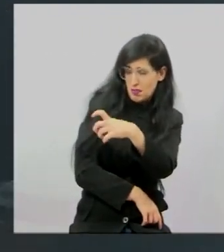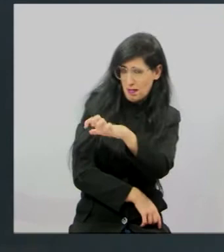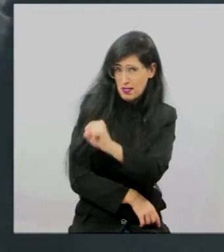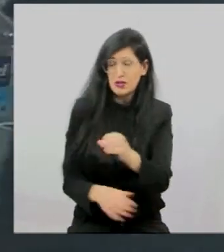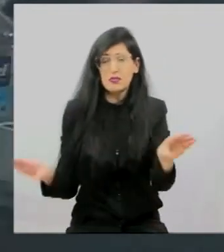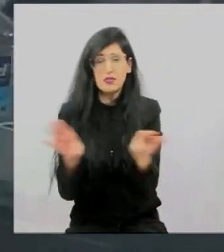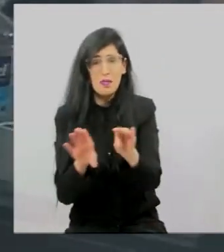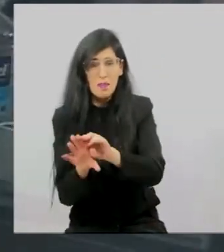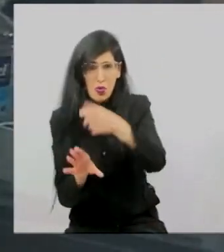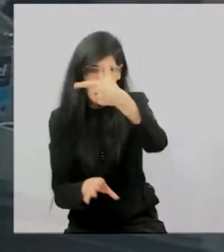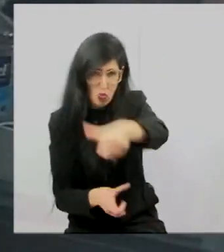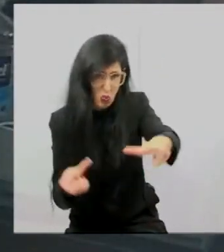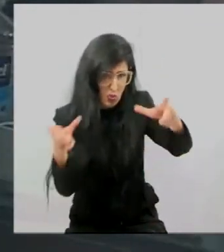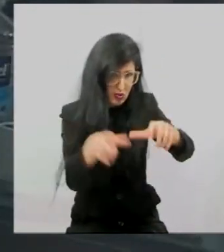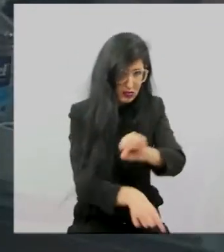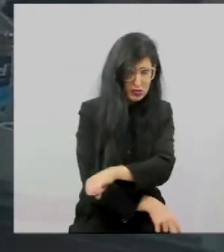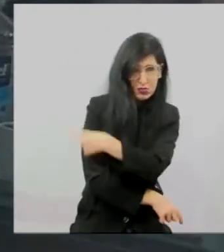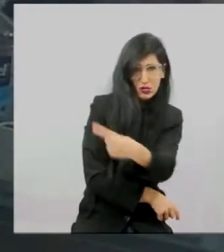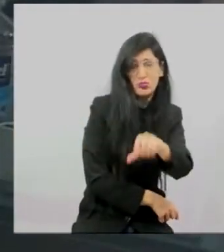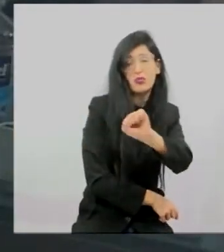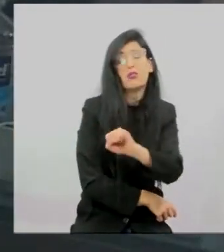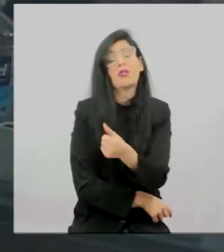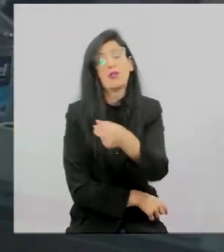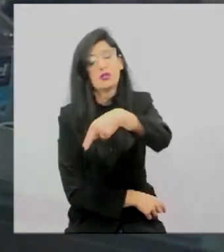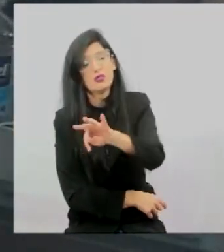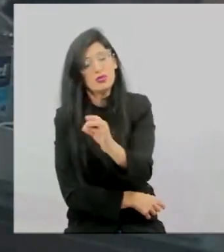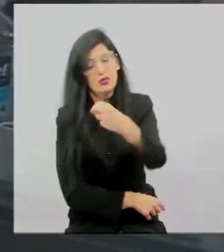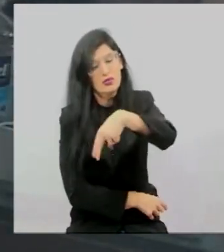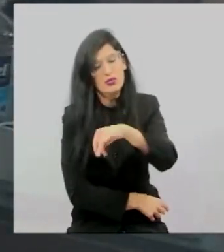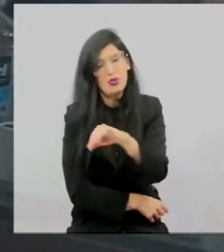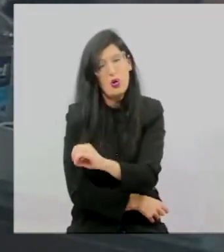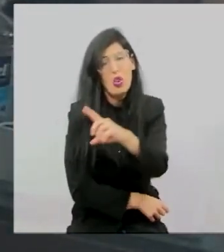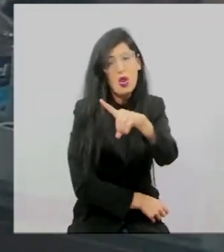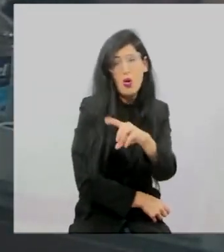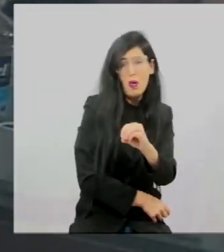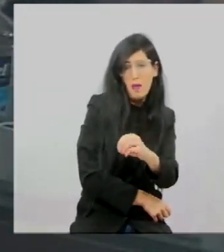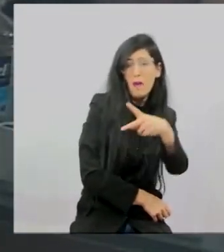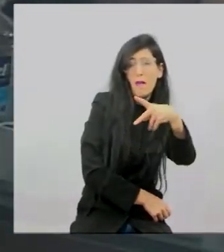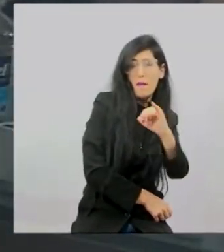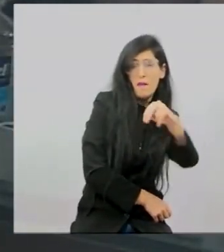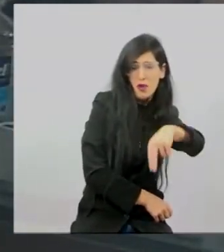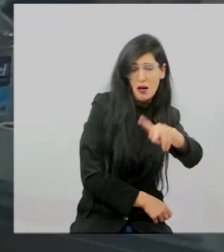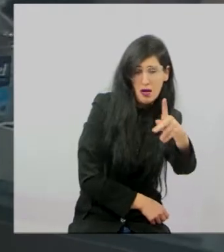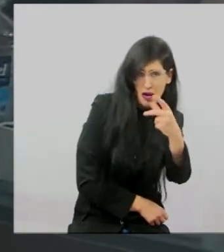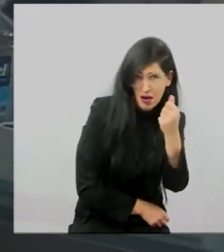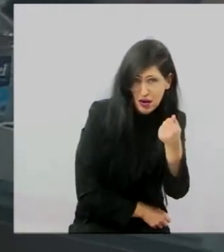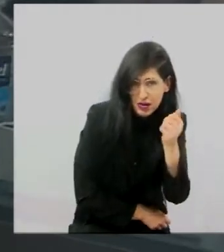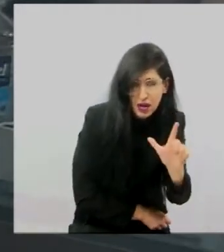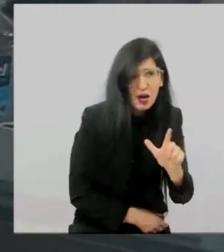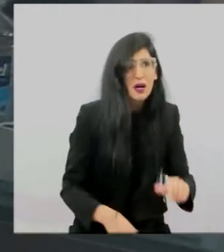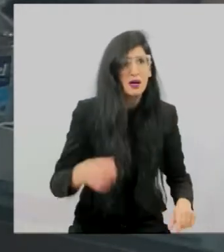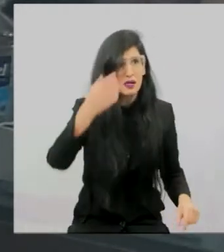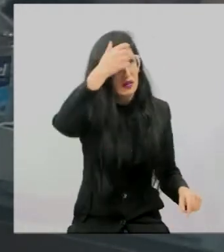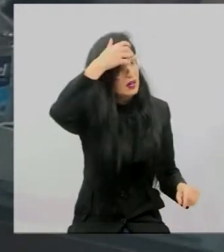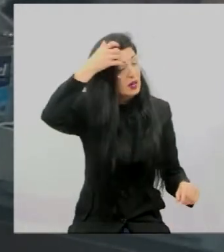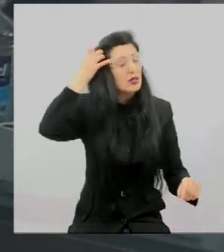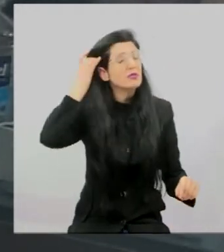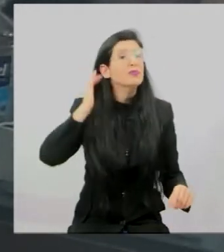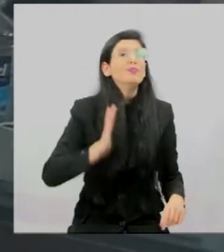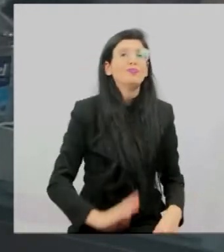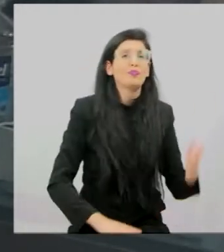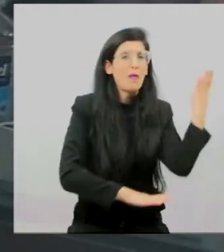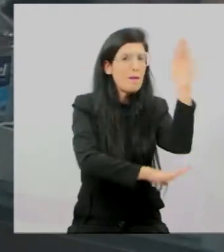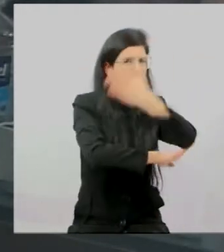Pinhal, magiado por uma marginal digna, sem pedágio, para os nossos